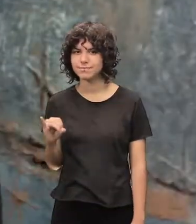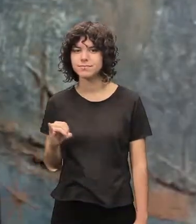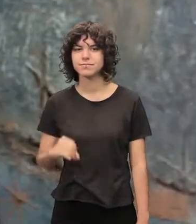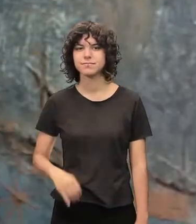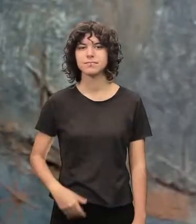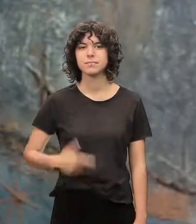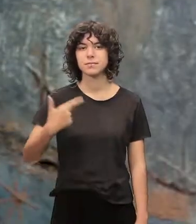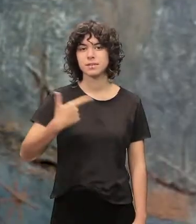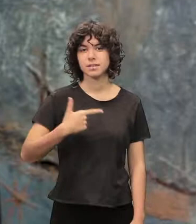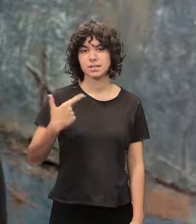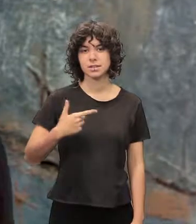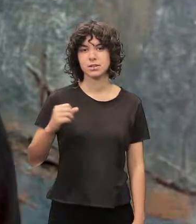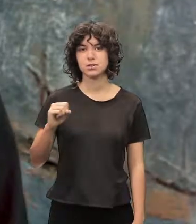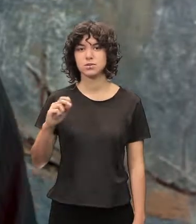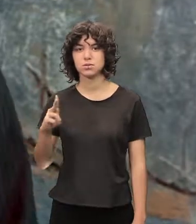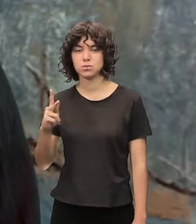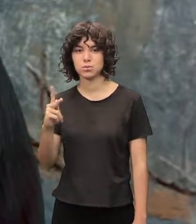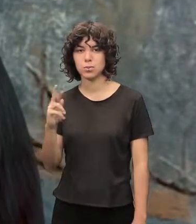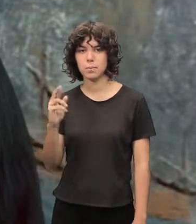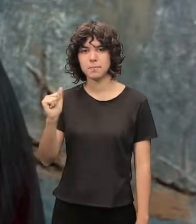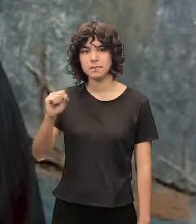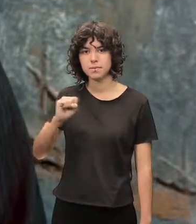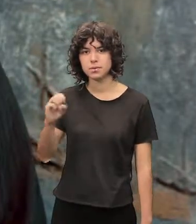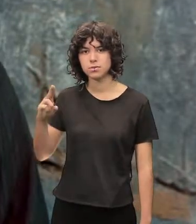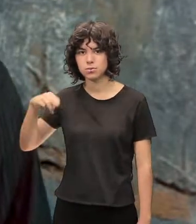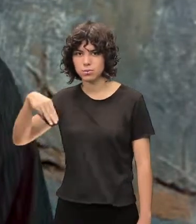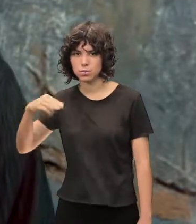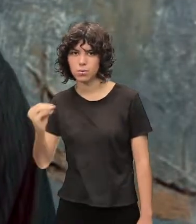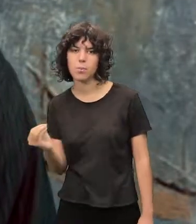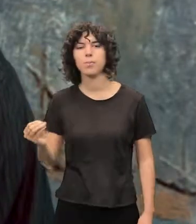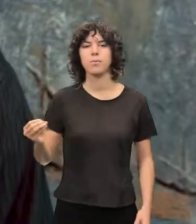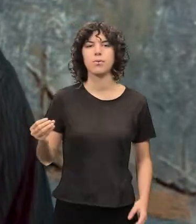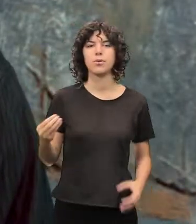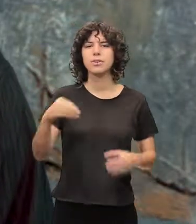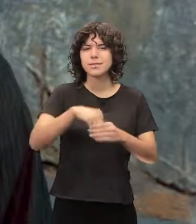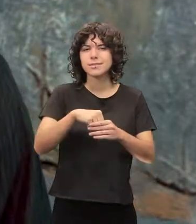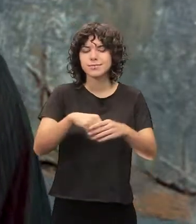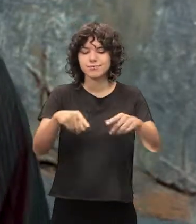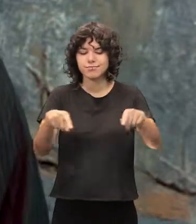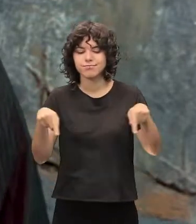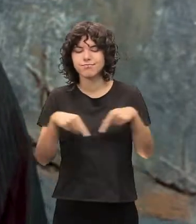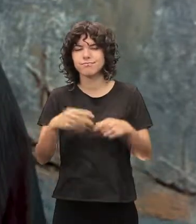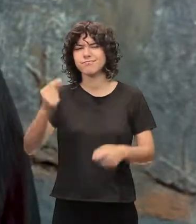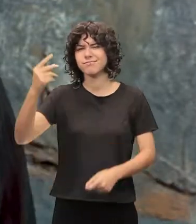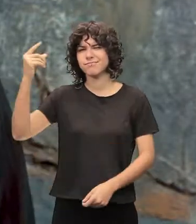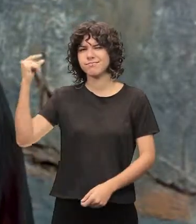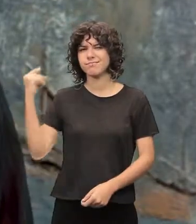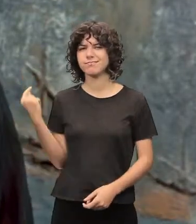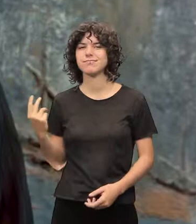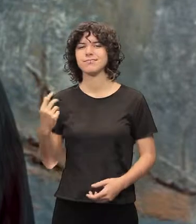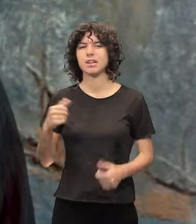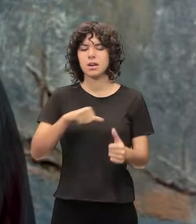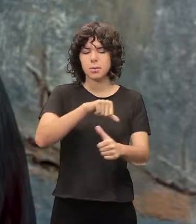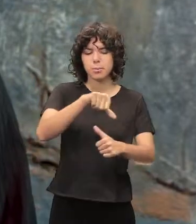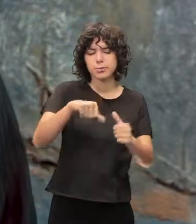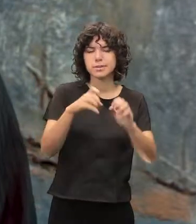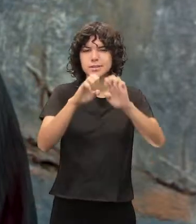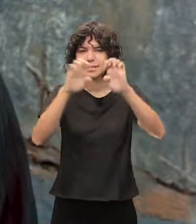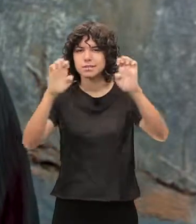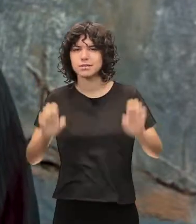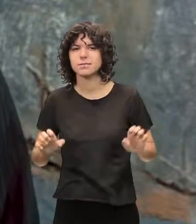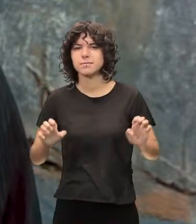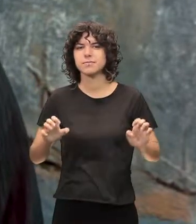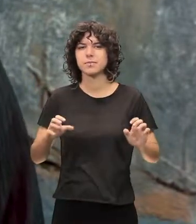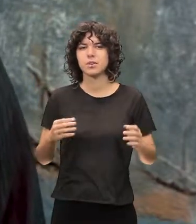Olá. O segundo episódio dessa nova temporada se incorpora a um antigo galpão, que por meio de reconversão